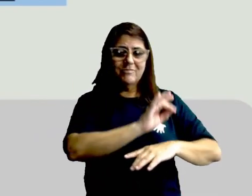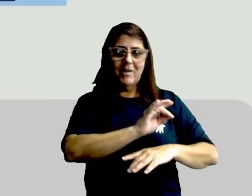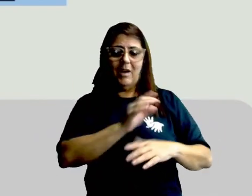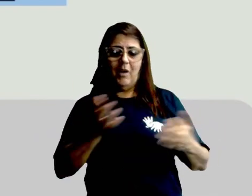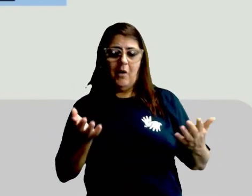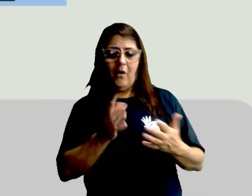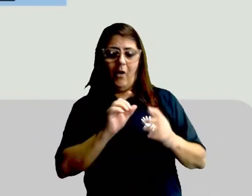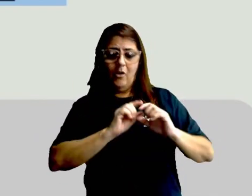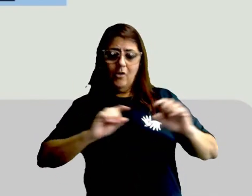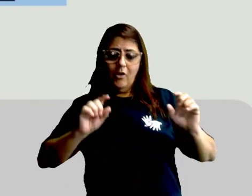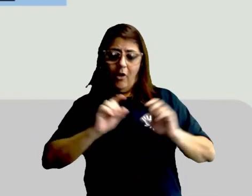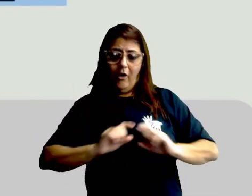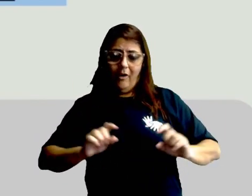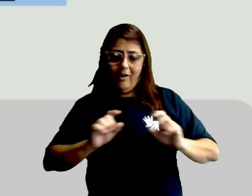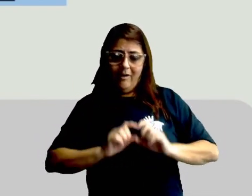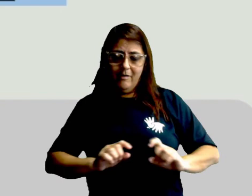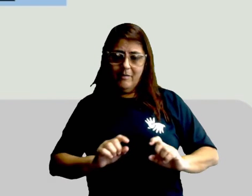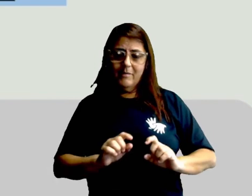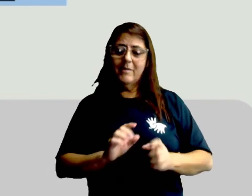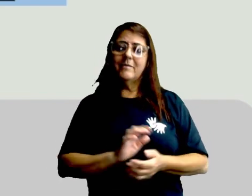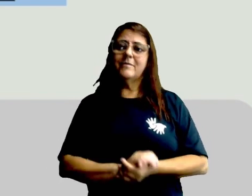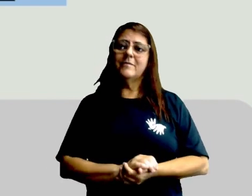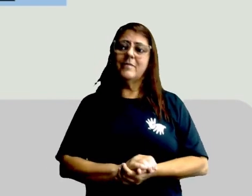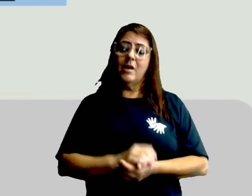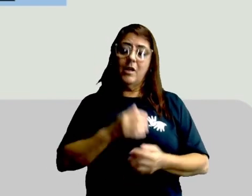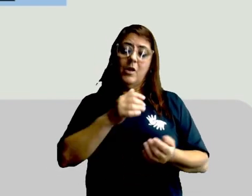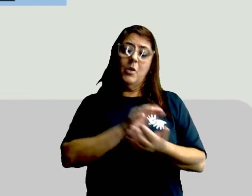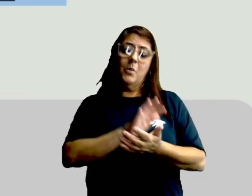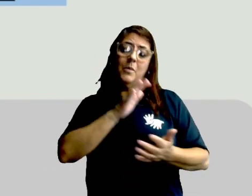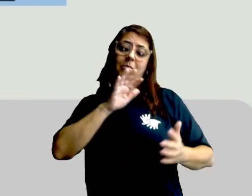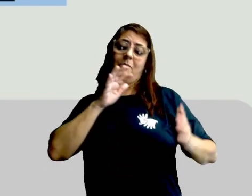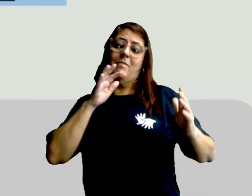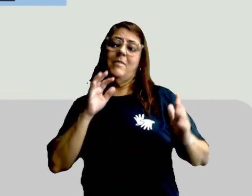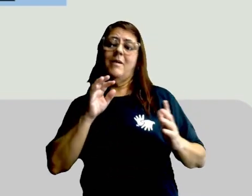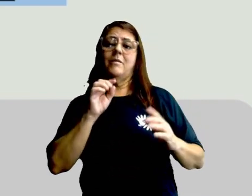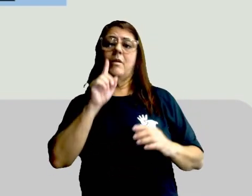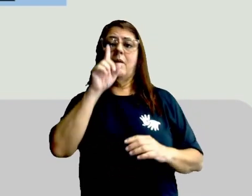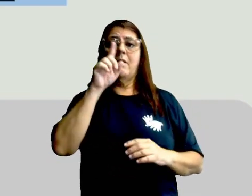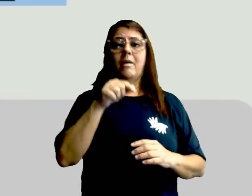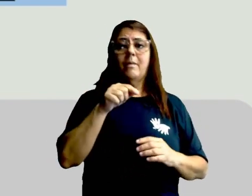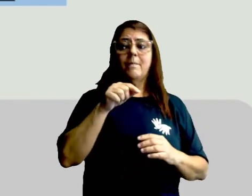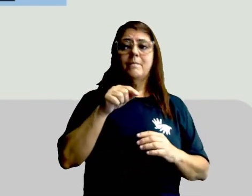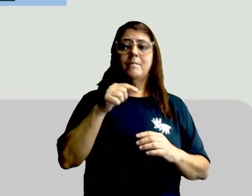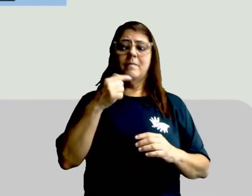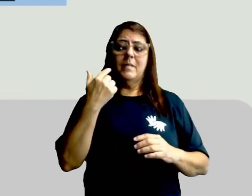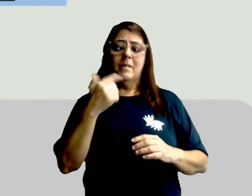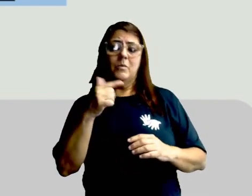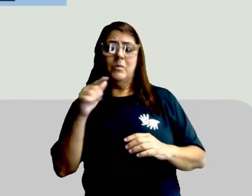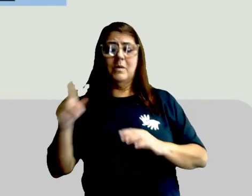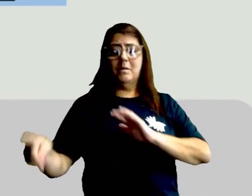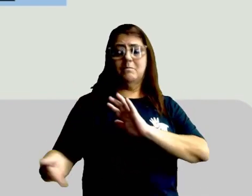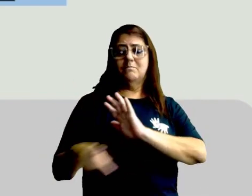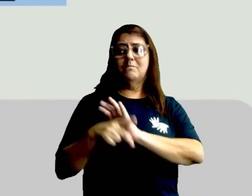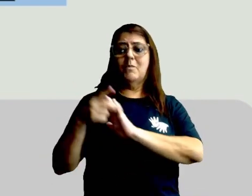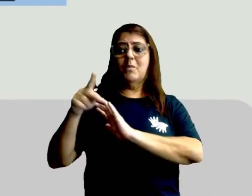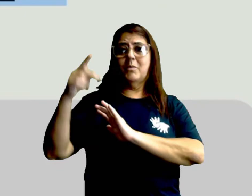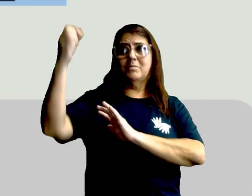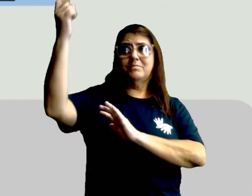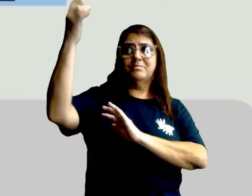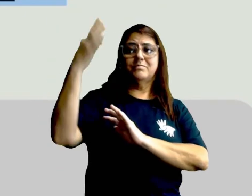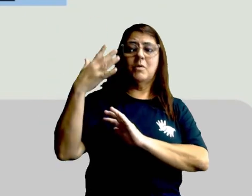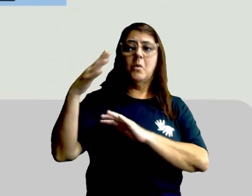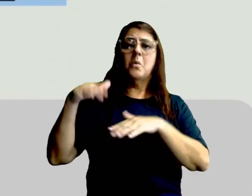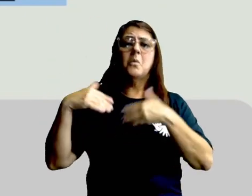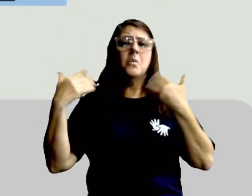abaixo o nome de alguns corpos celestes iluminados. São astros que não possuem luz